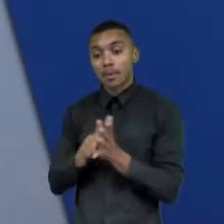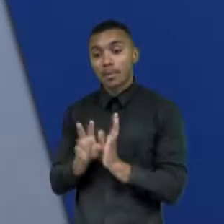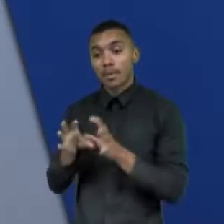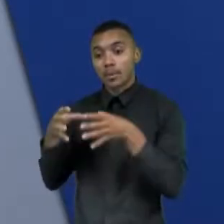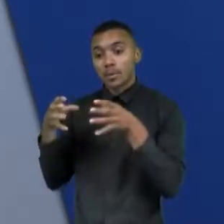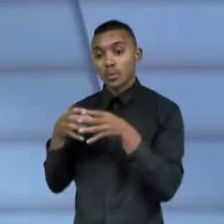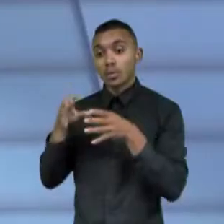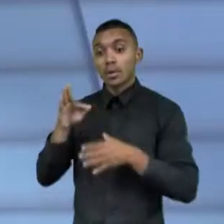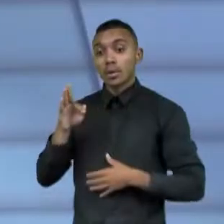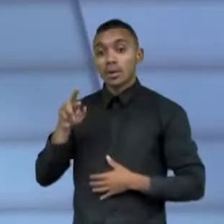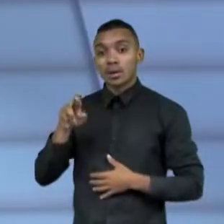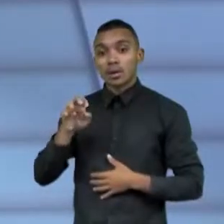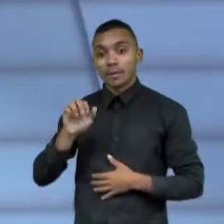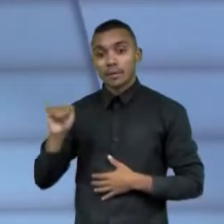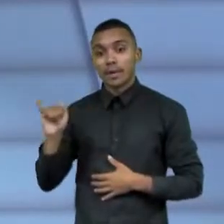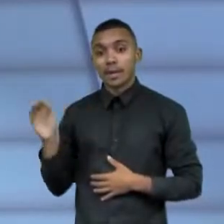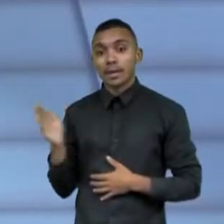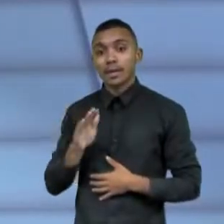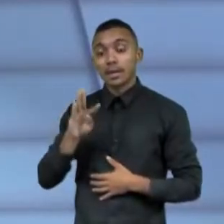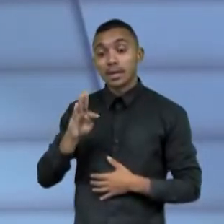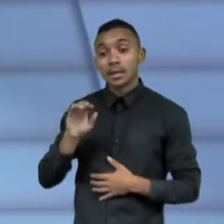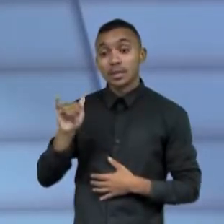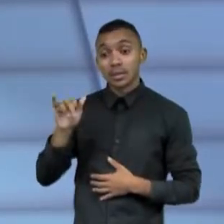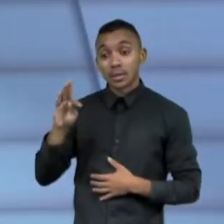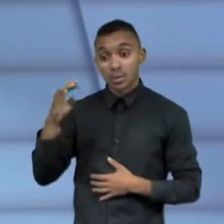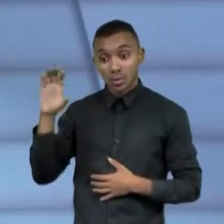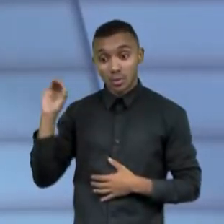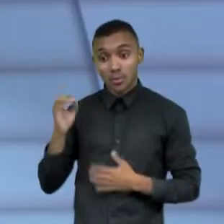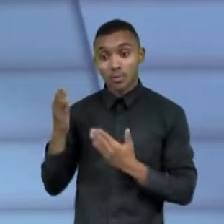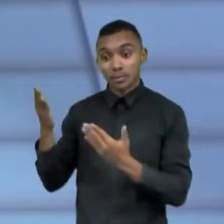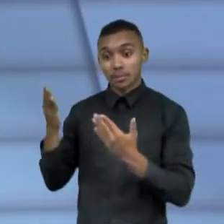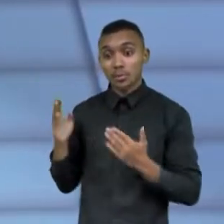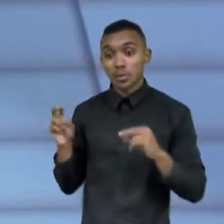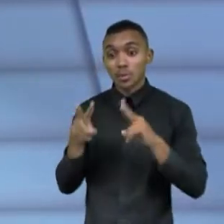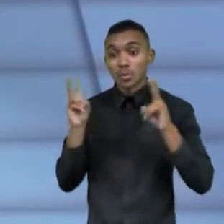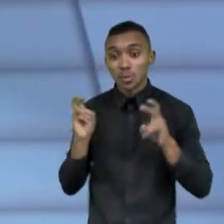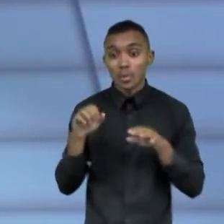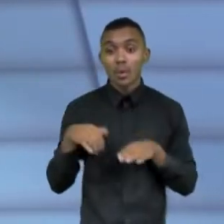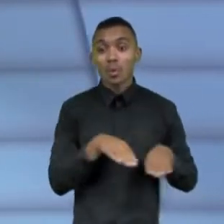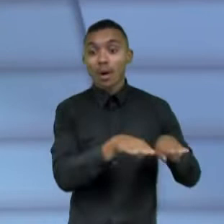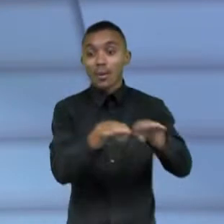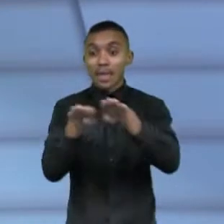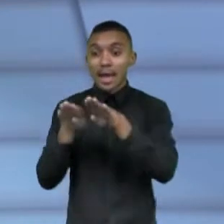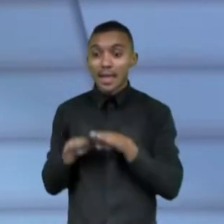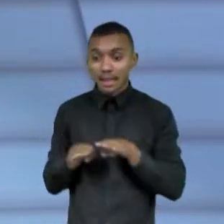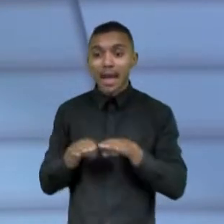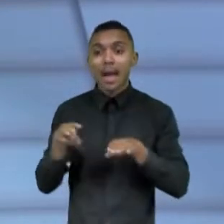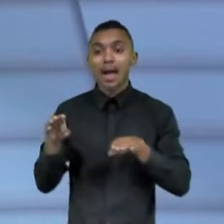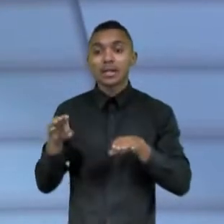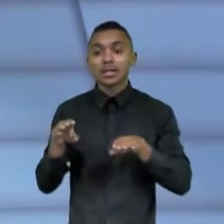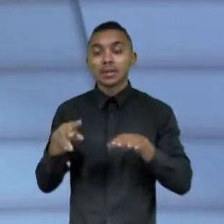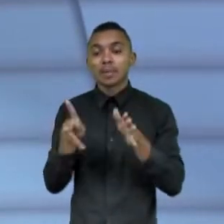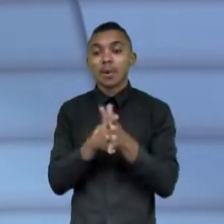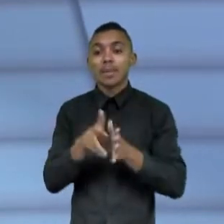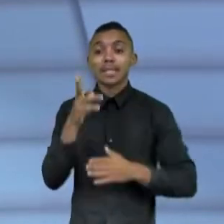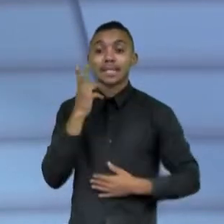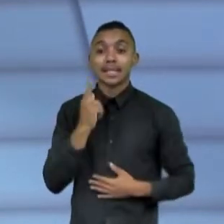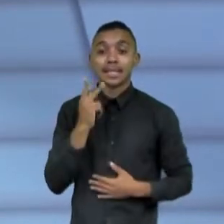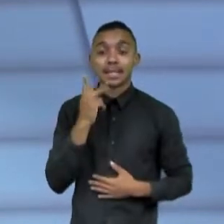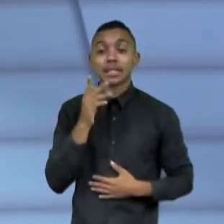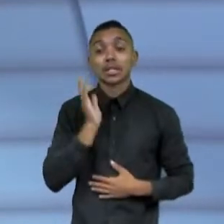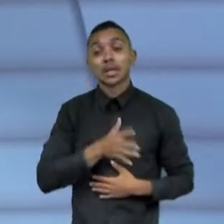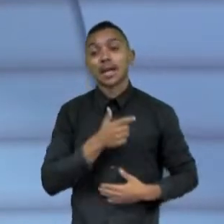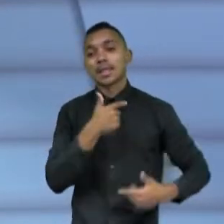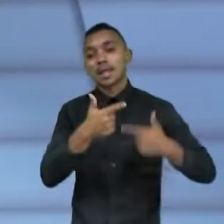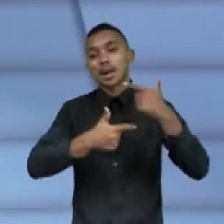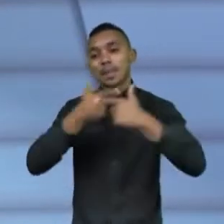Tito. Ela integra a Comissão de Promoção da Igualdade Racial da OAB, Ceará, e faz um trabalho